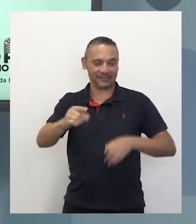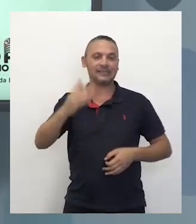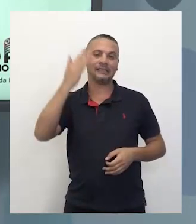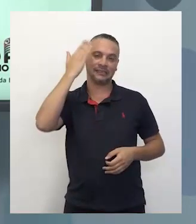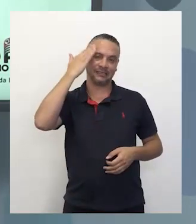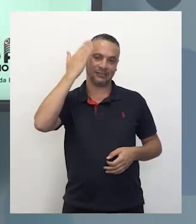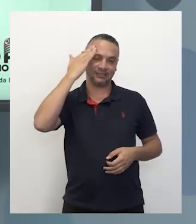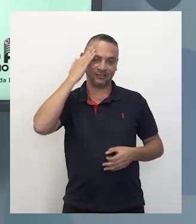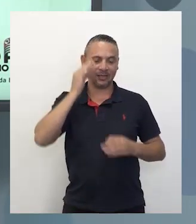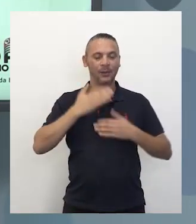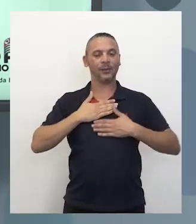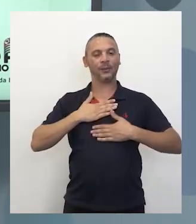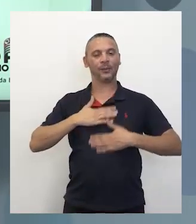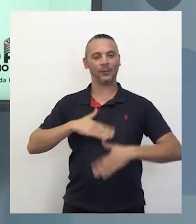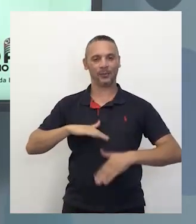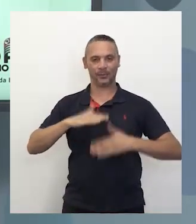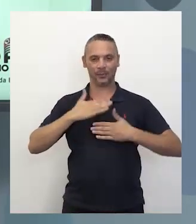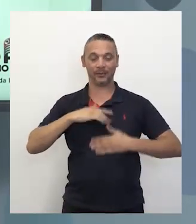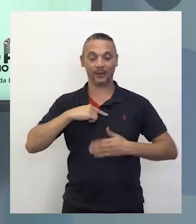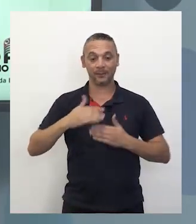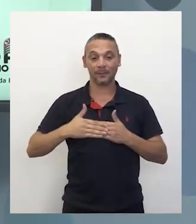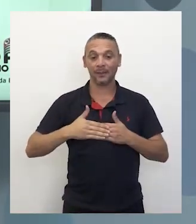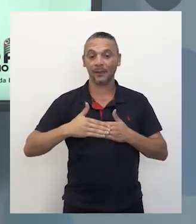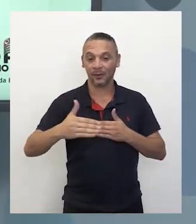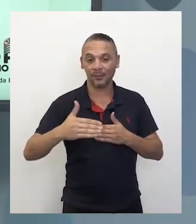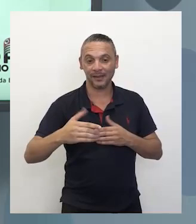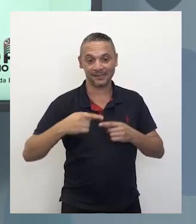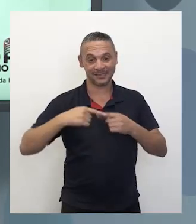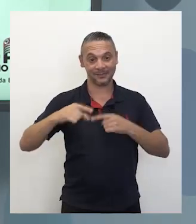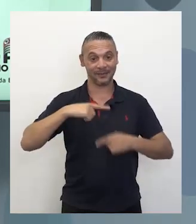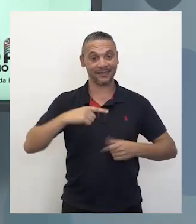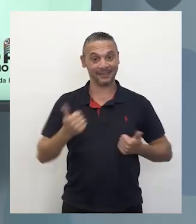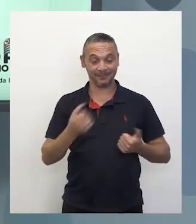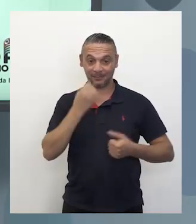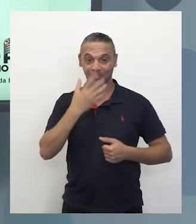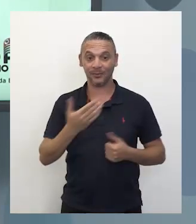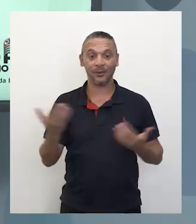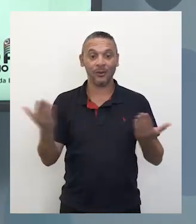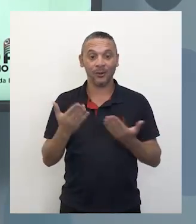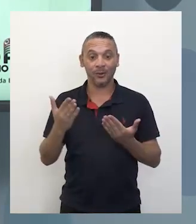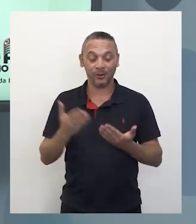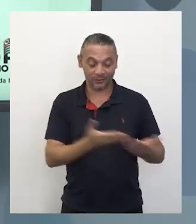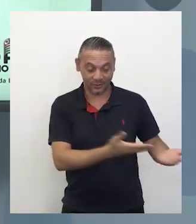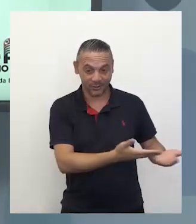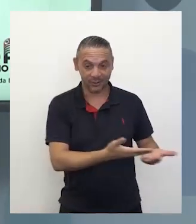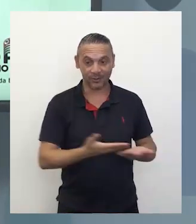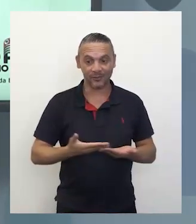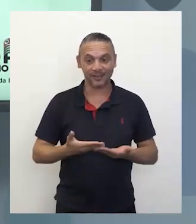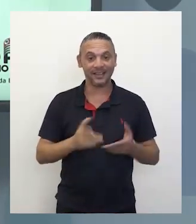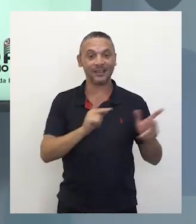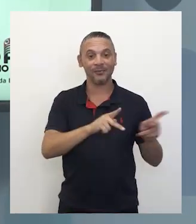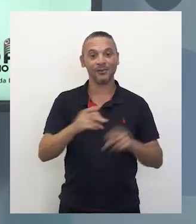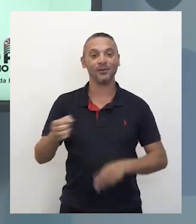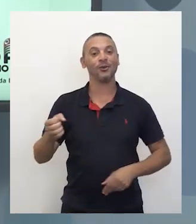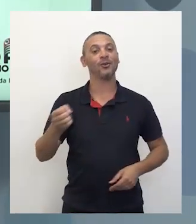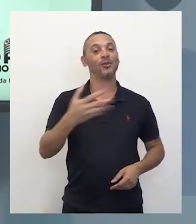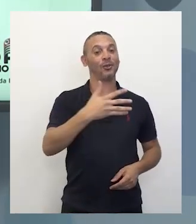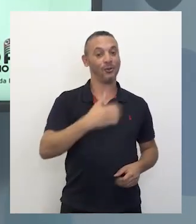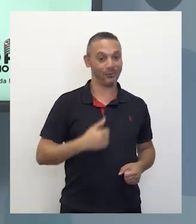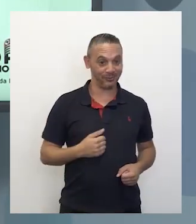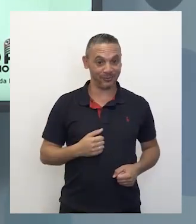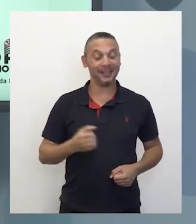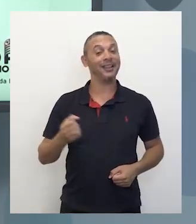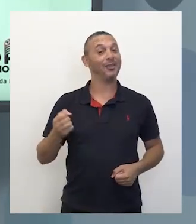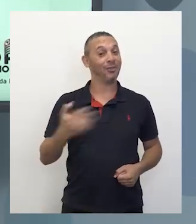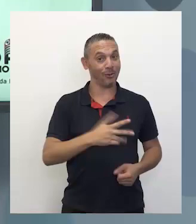mais descansados, né? E para começar a aquecer a nossa semana. E hoje a gente tem um convidado, um professor novo aqui. Quando eu falo novo é porque